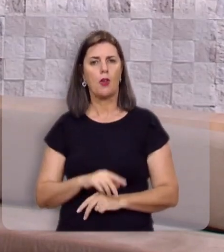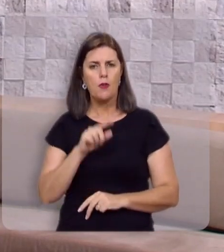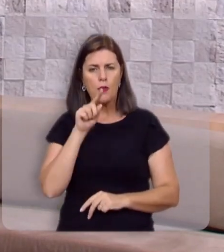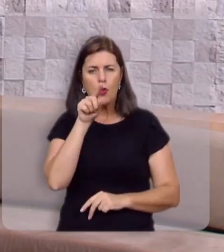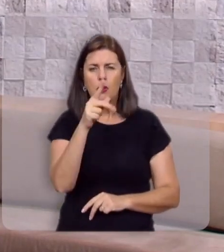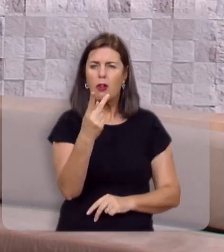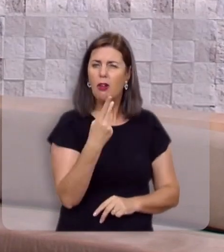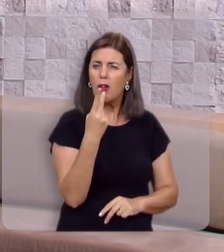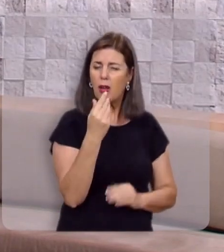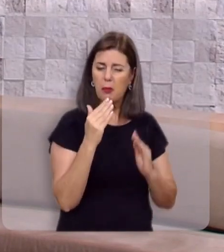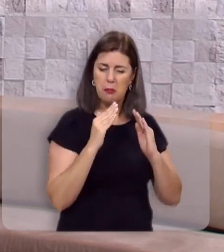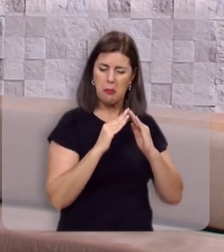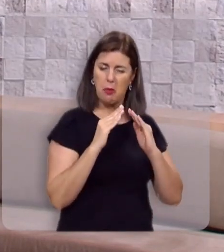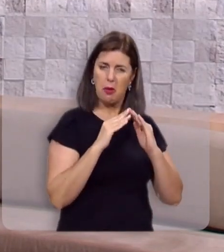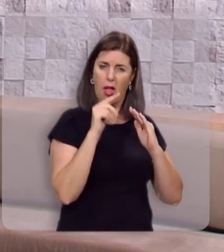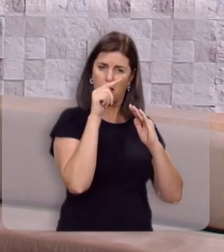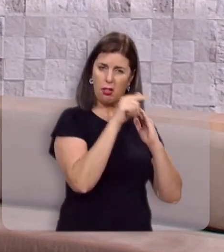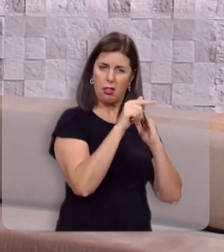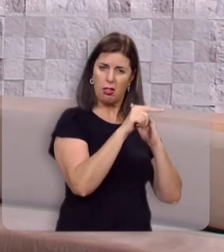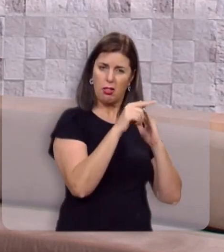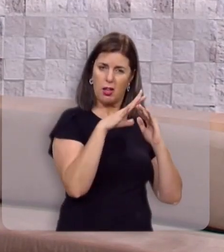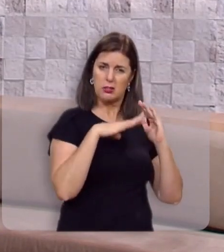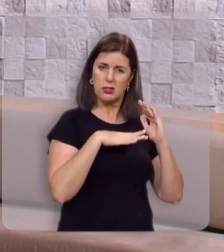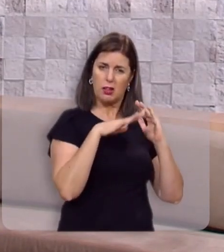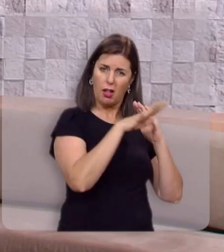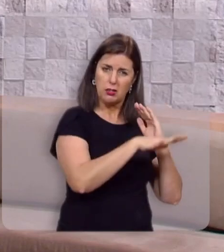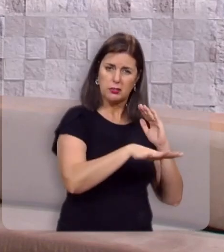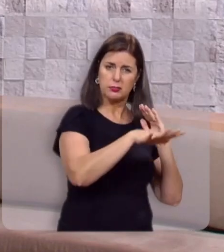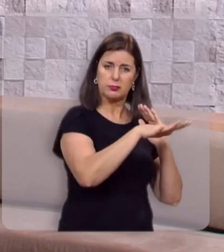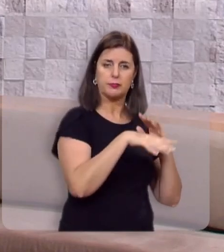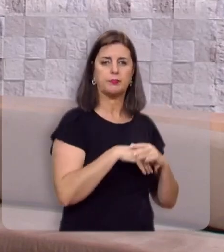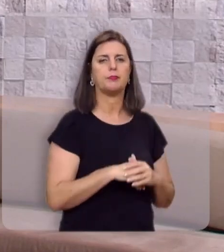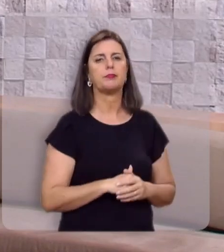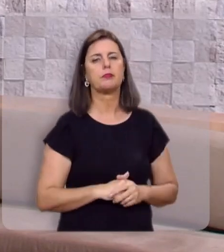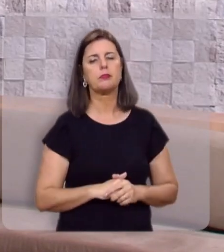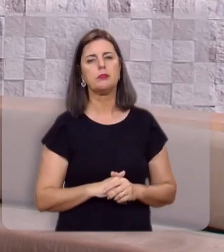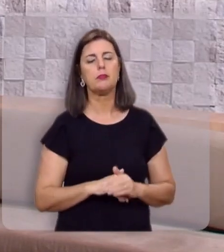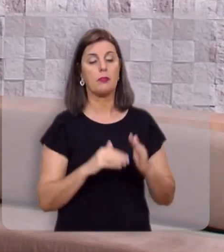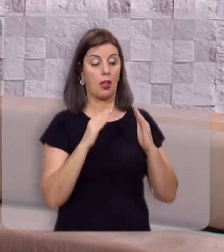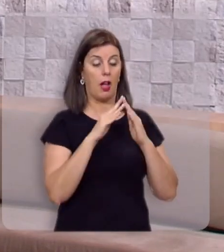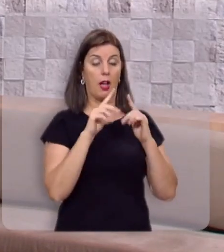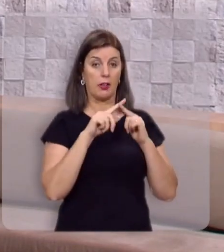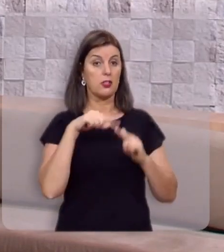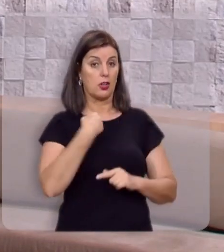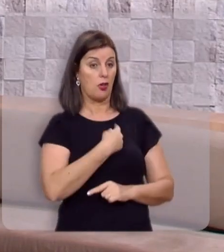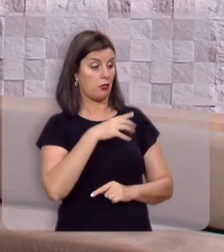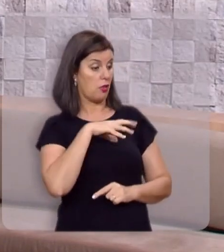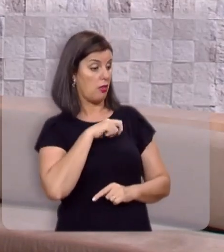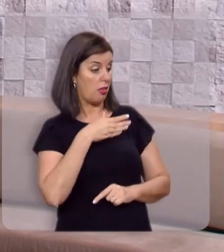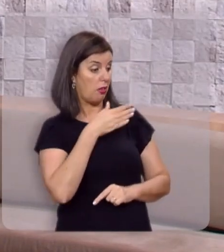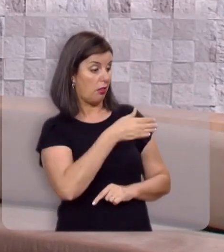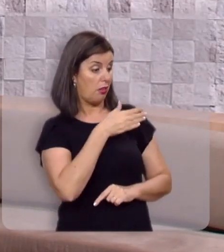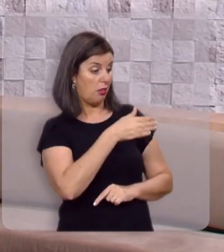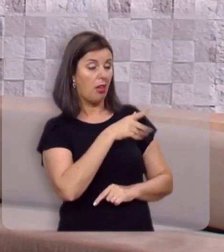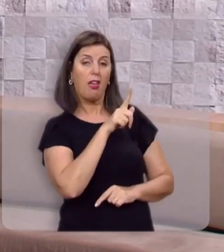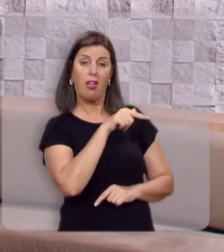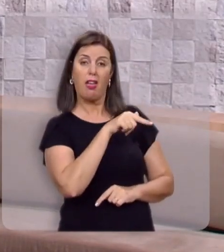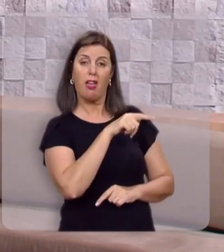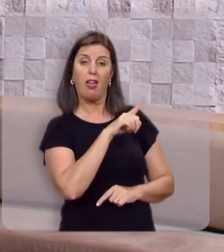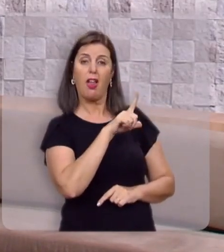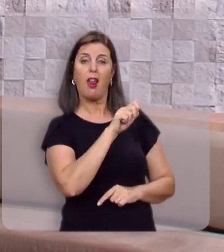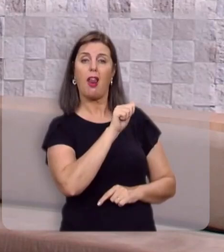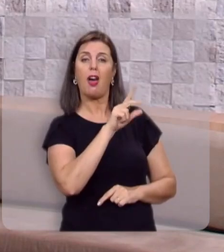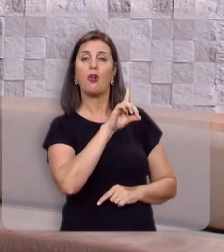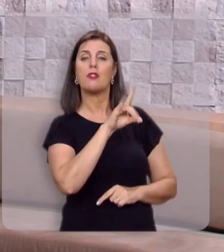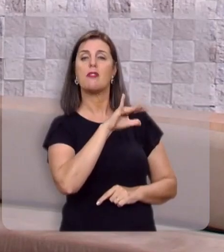Se você e eu morássemos lá, naquela região, a igreja que nós gostaríamos de frequentar era a